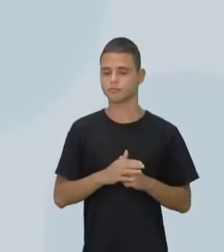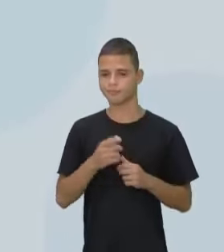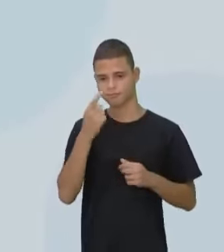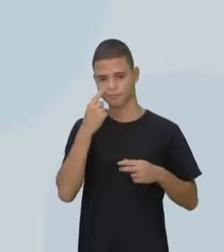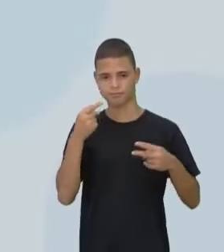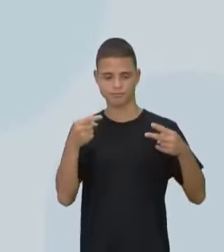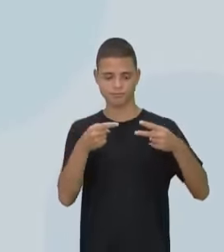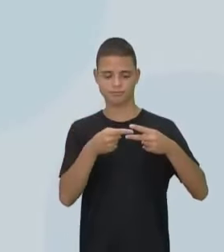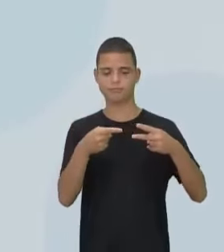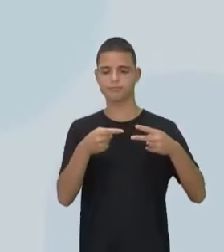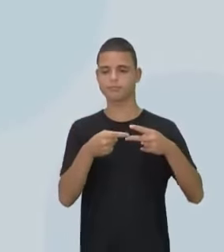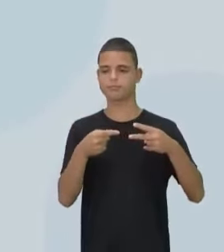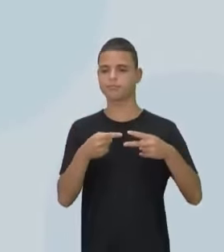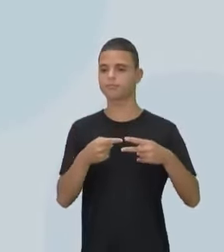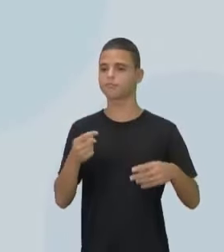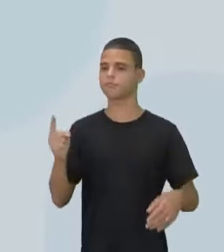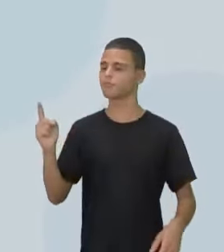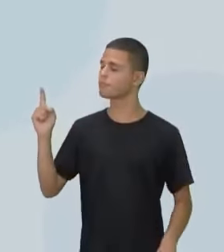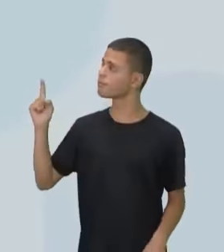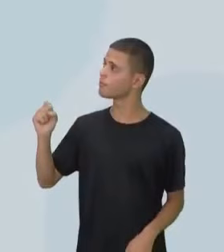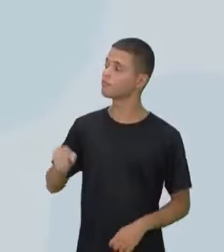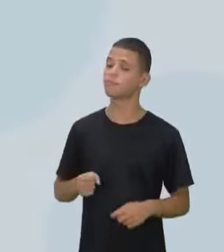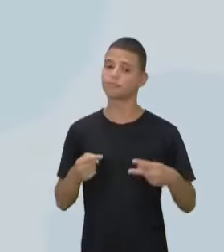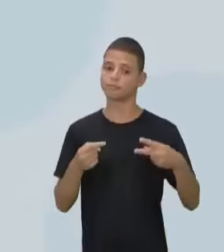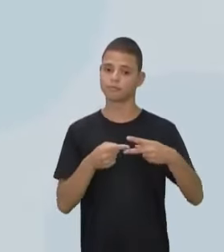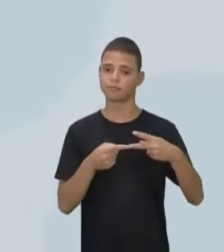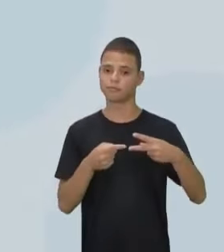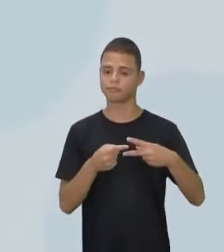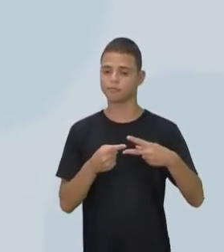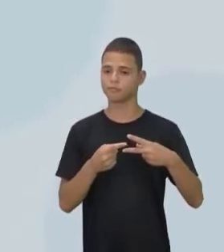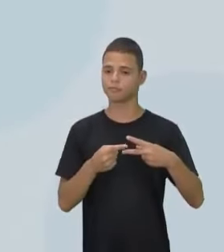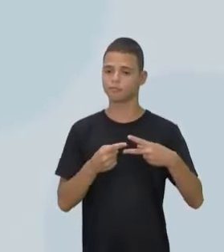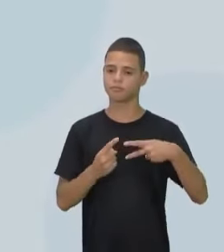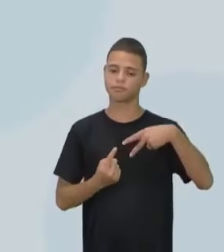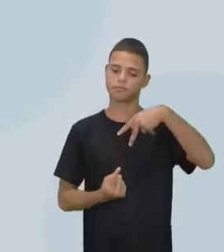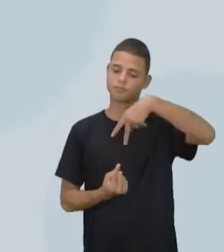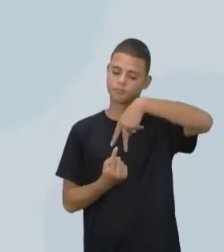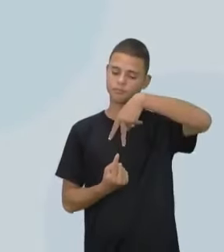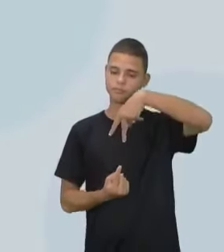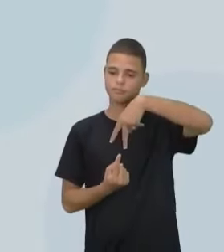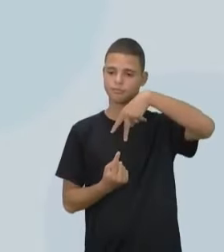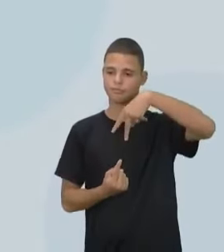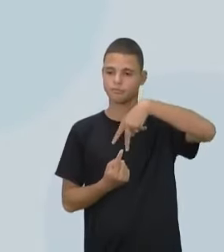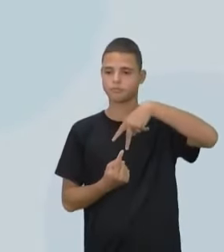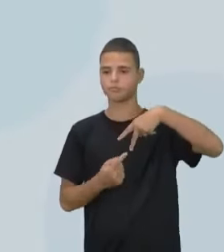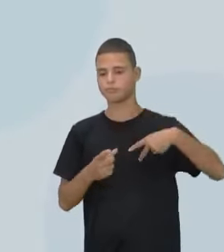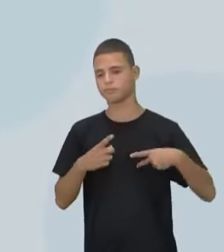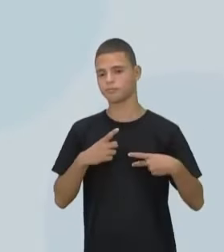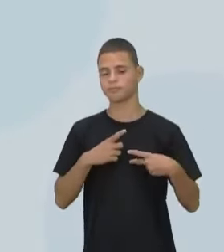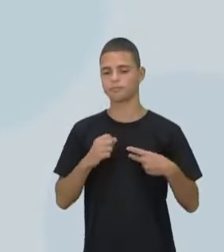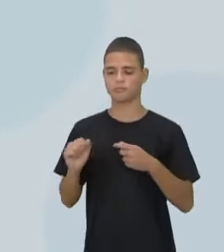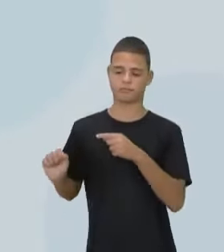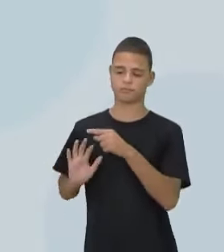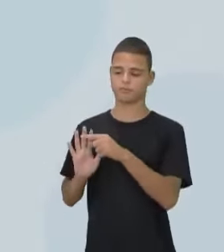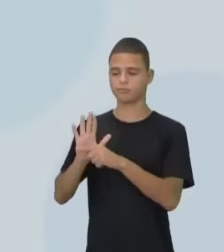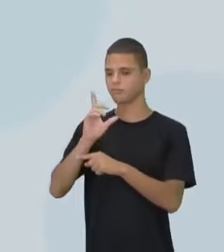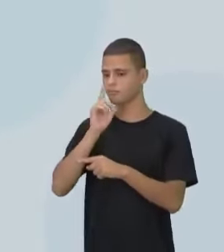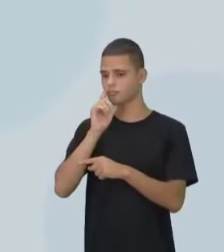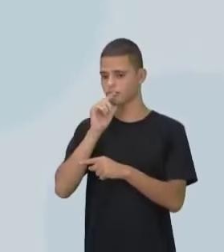eles dizem o seguinte: as setinhas para cima mostram a evaporação de água no oceano,